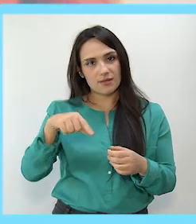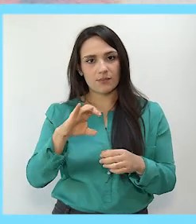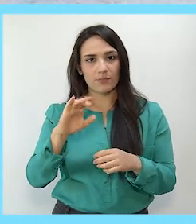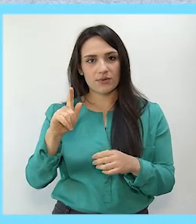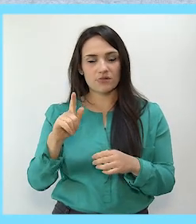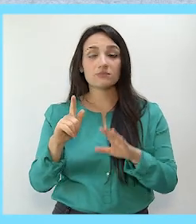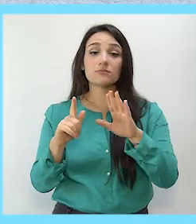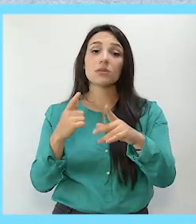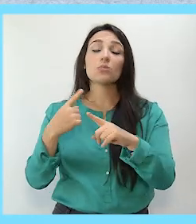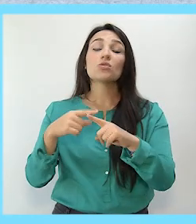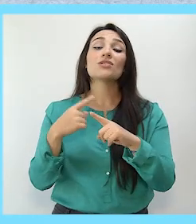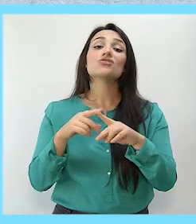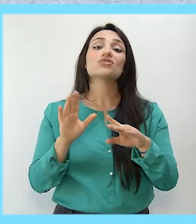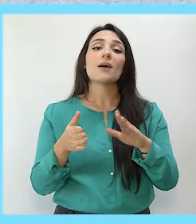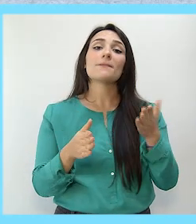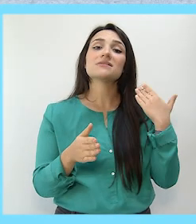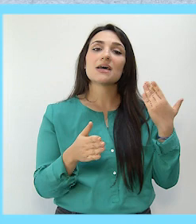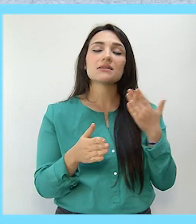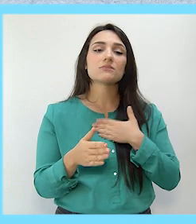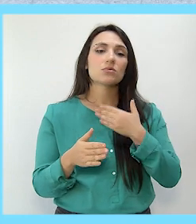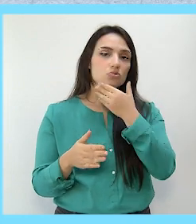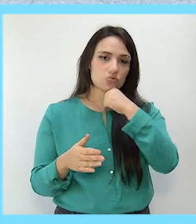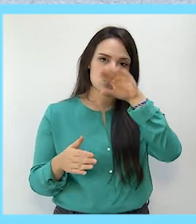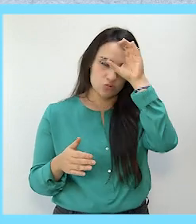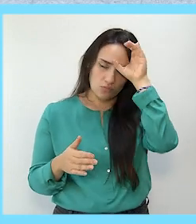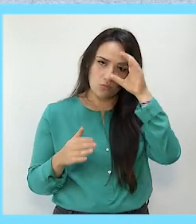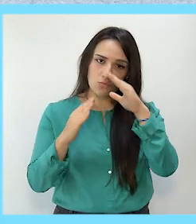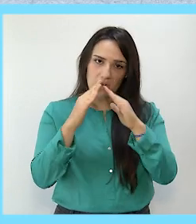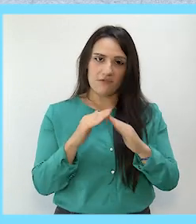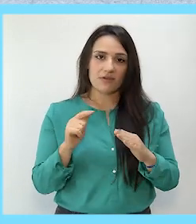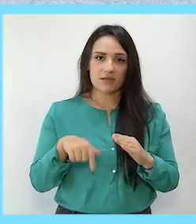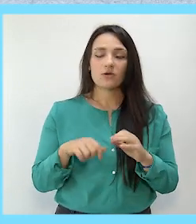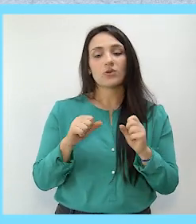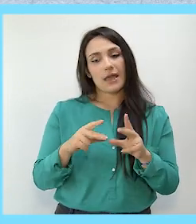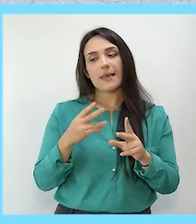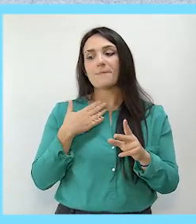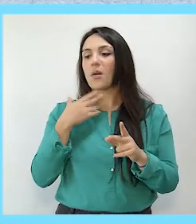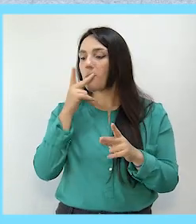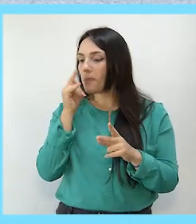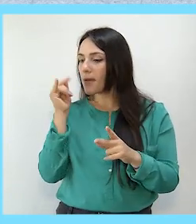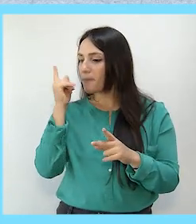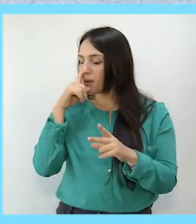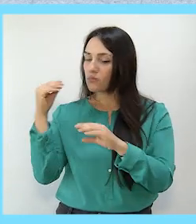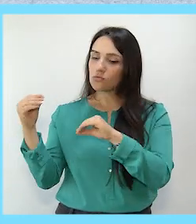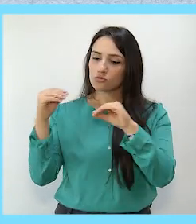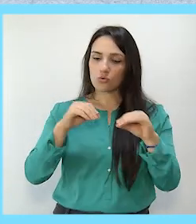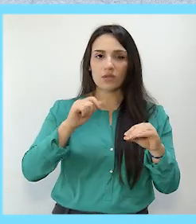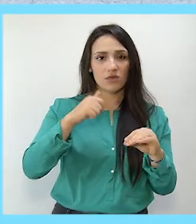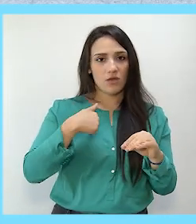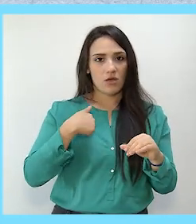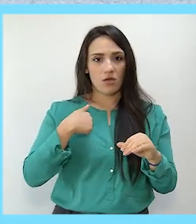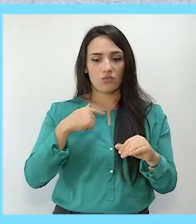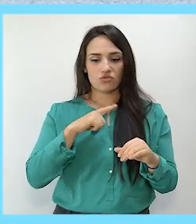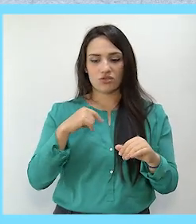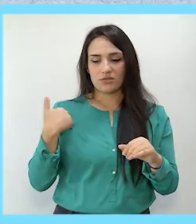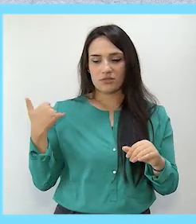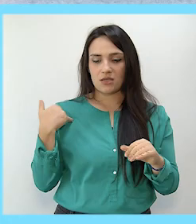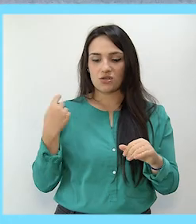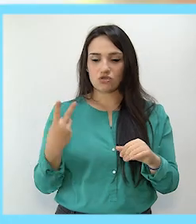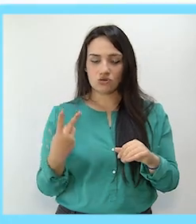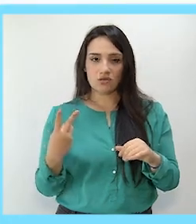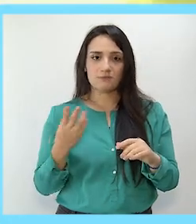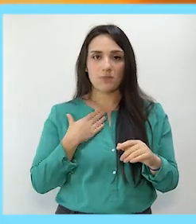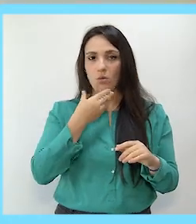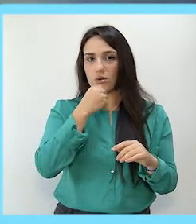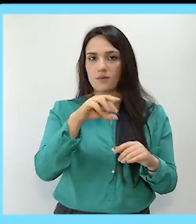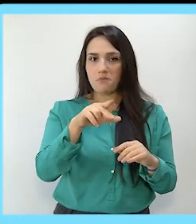já moravam aqui, e aí eles vieram passear, adoraram a cidade e resolveram se mudar. Então, e nesse tempo eu tinha 2 anos, meu